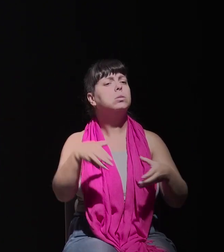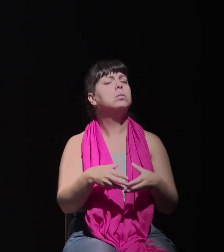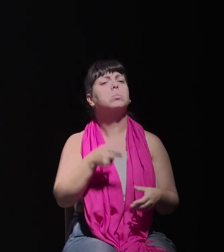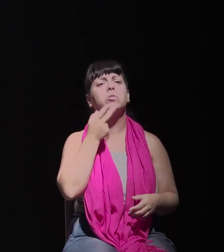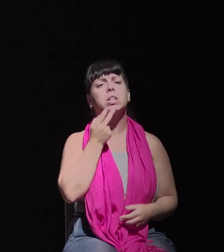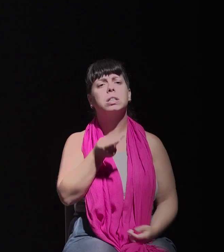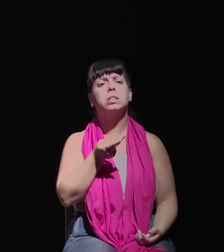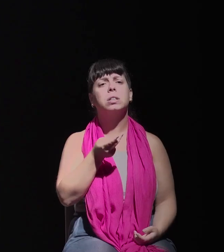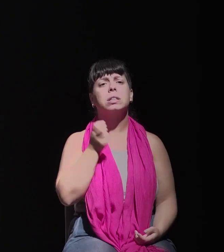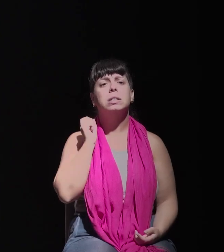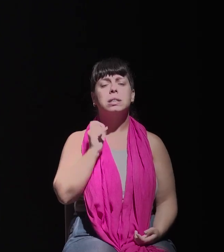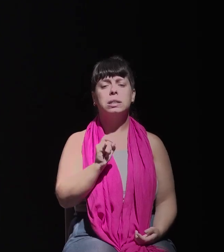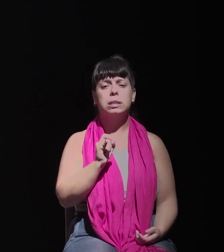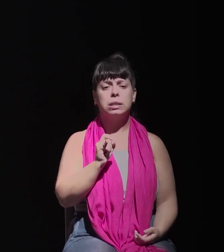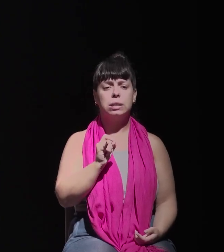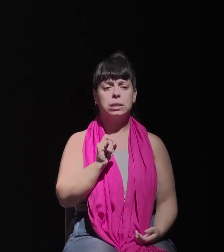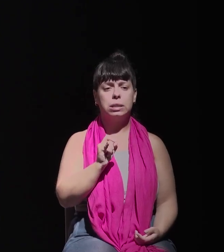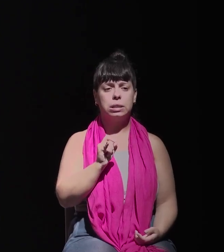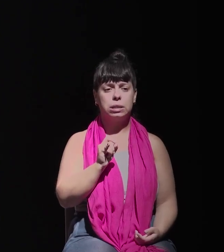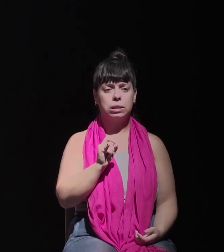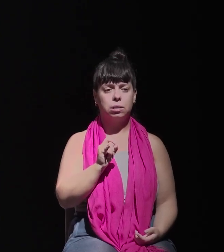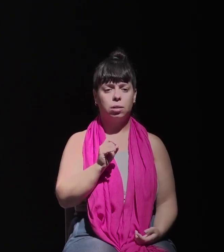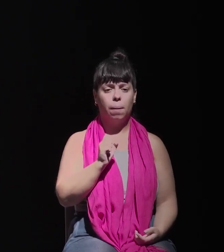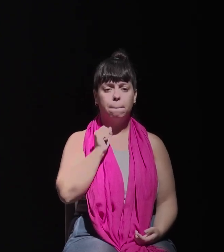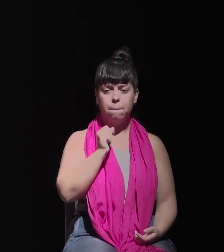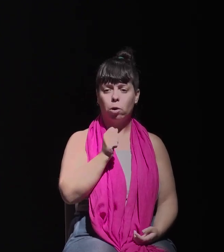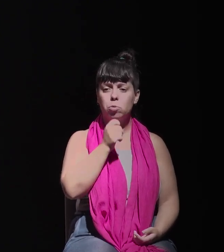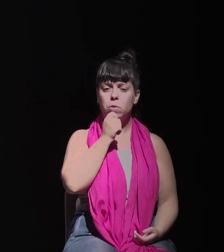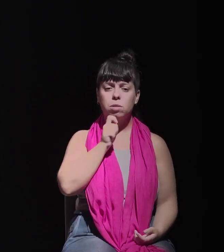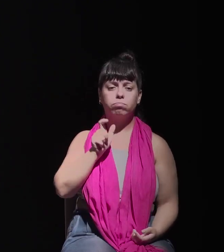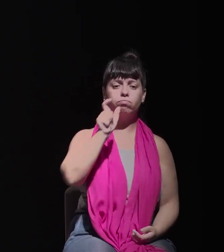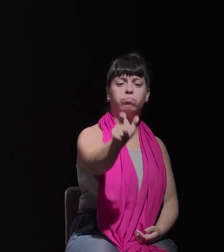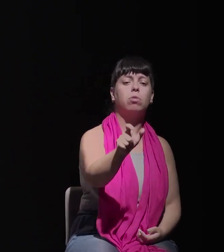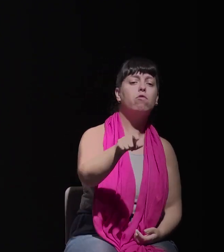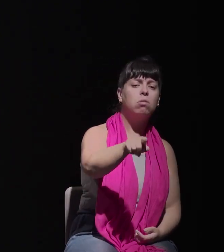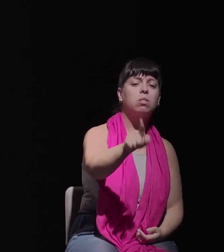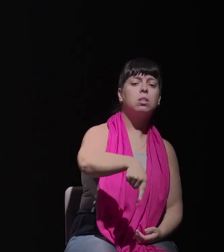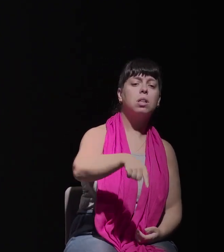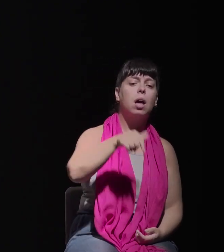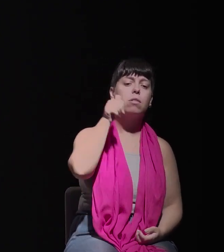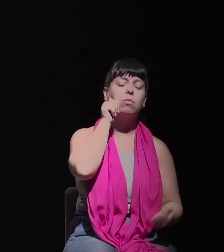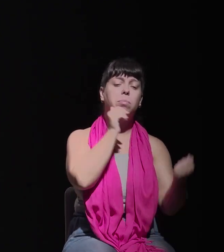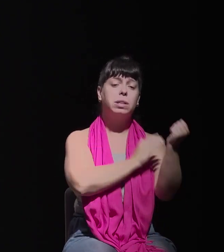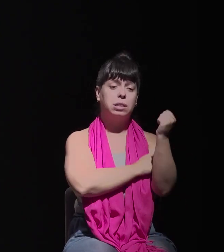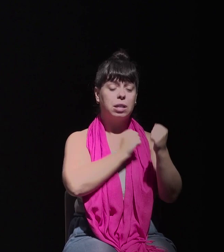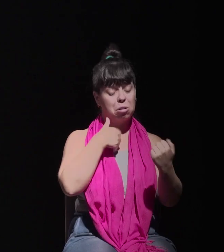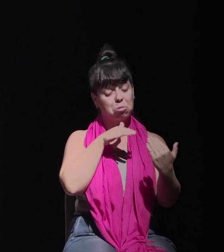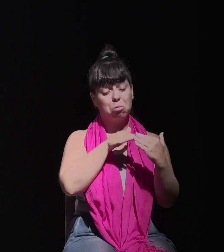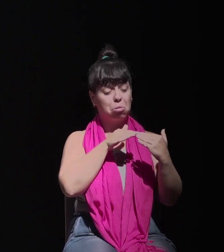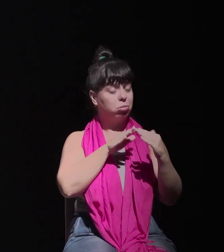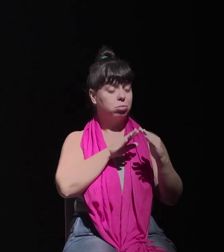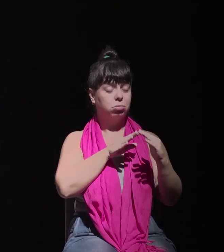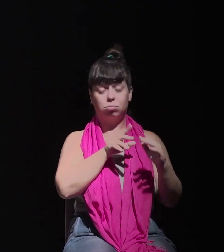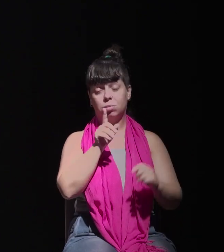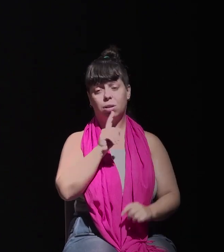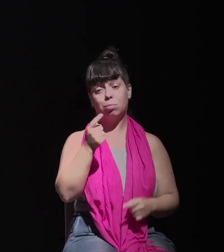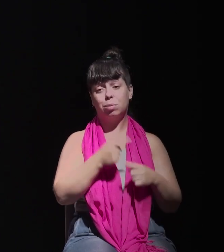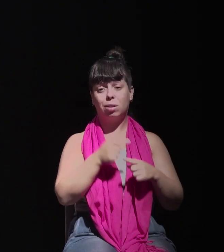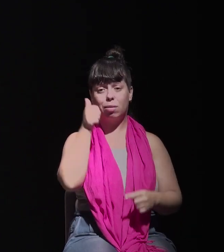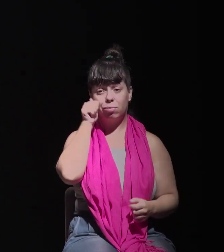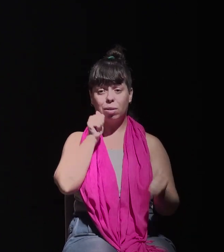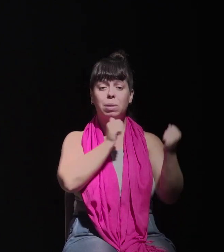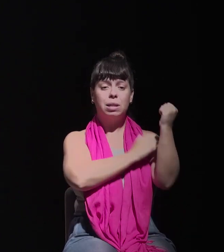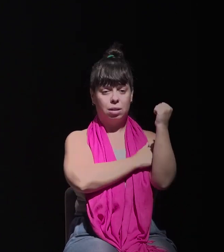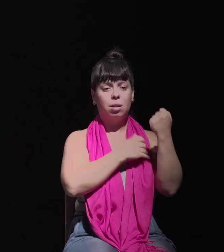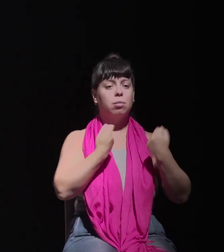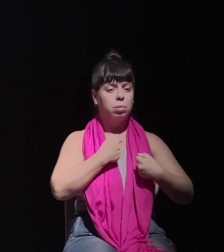discutia se a gente podia imputar para uma mulher a identidade de feminista. Concordando com Lélia, eu parto do princípio que não, porque ser feminista pressupõe